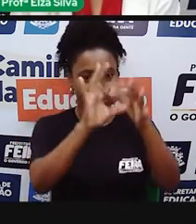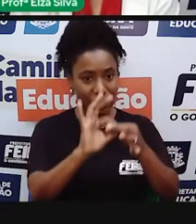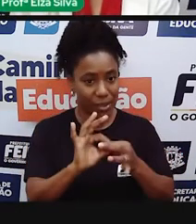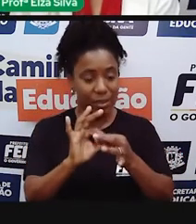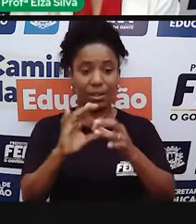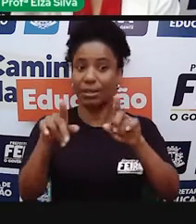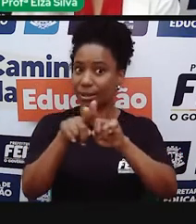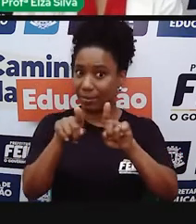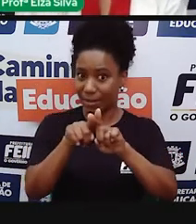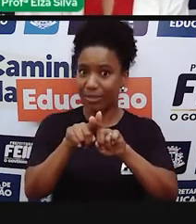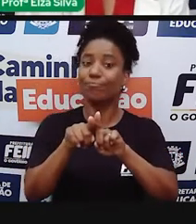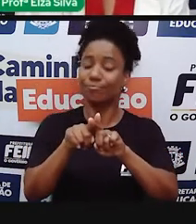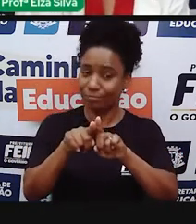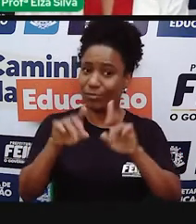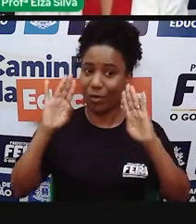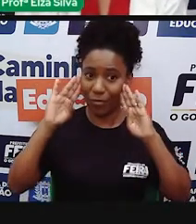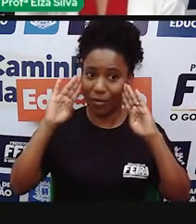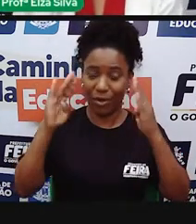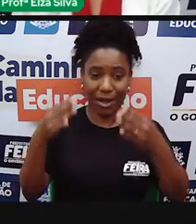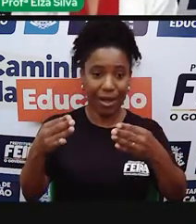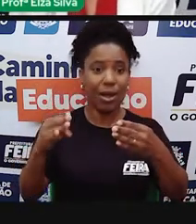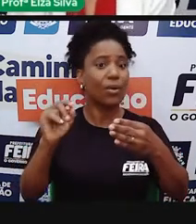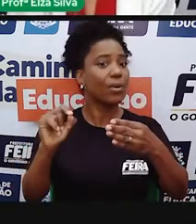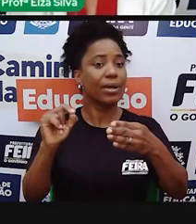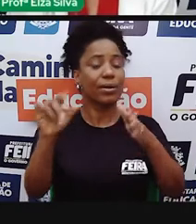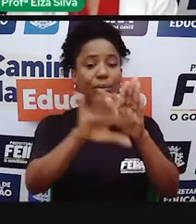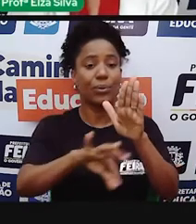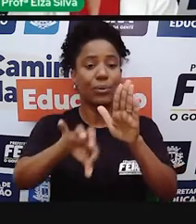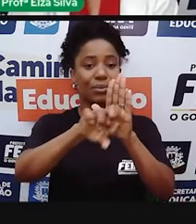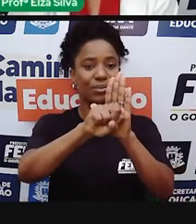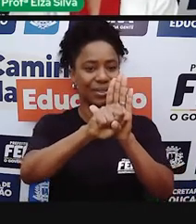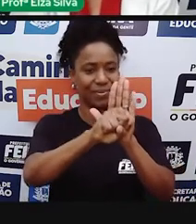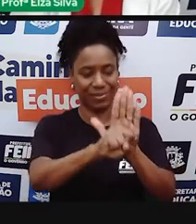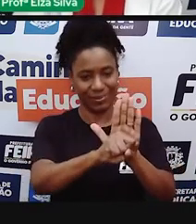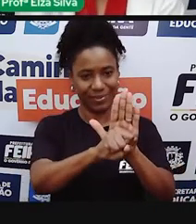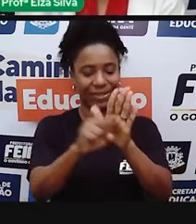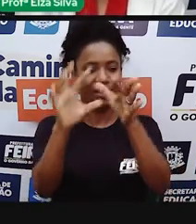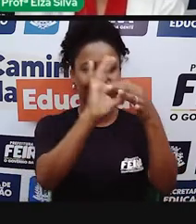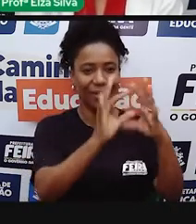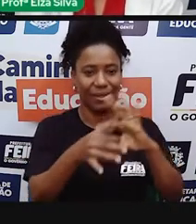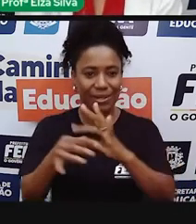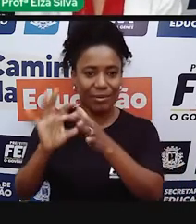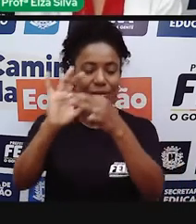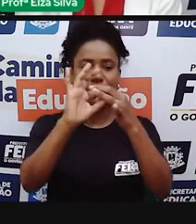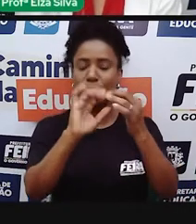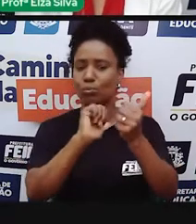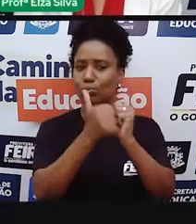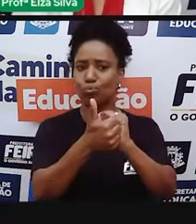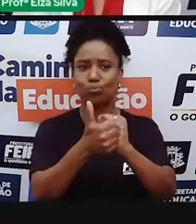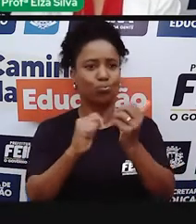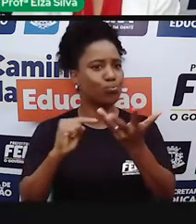and Sports, nos símbolos olímpicos e nos esportes, ok?